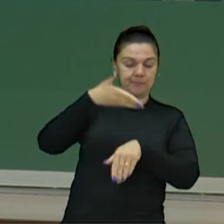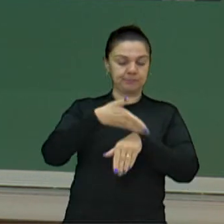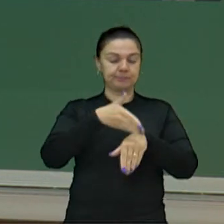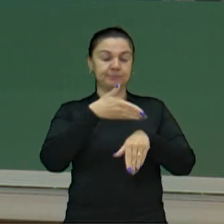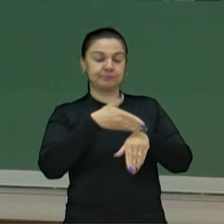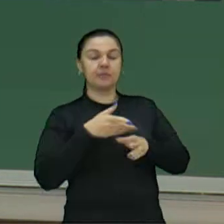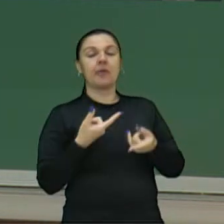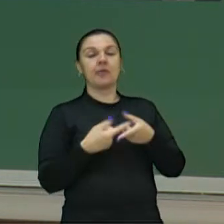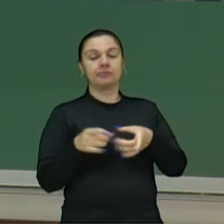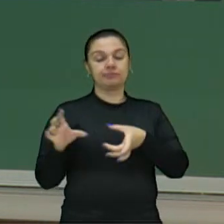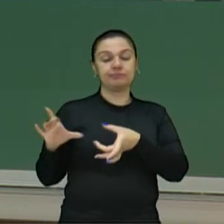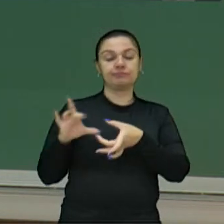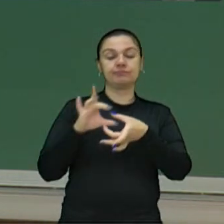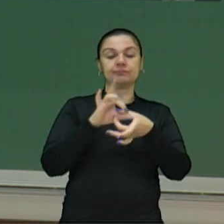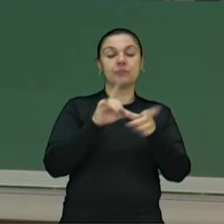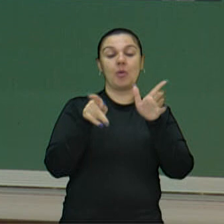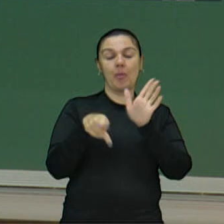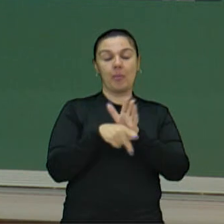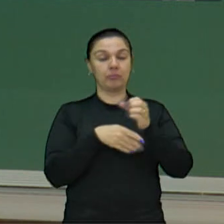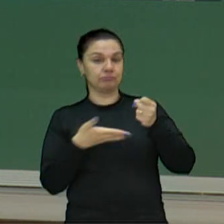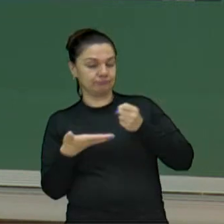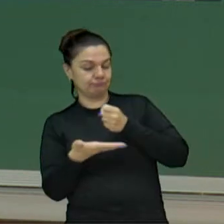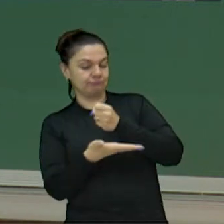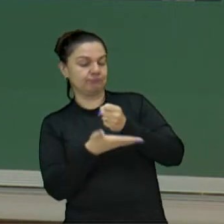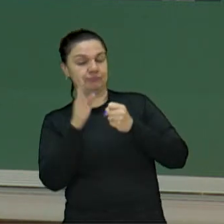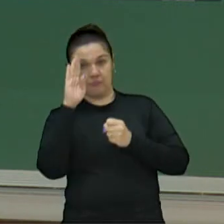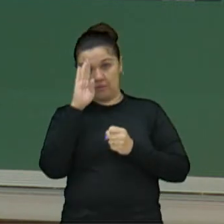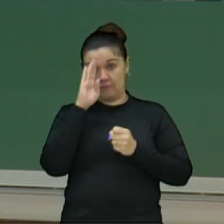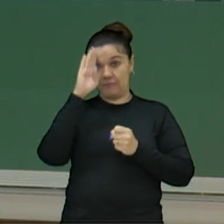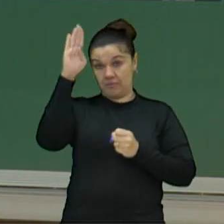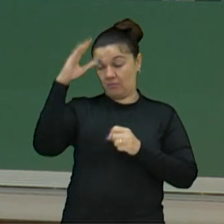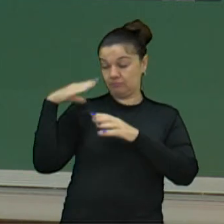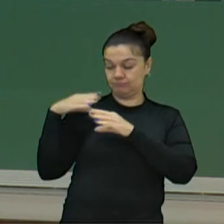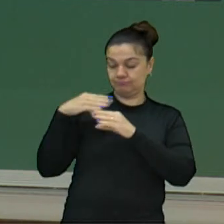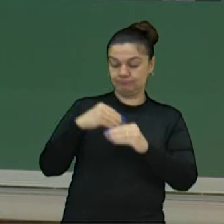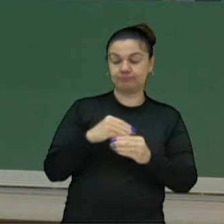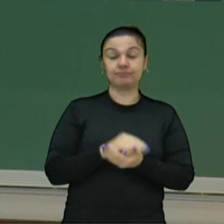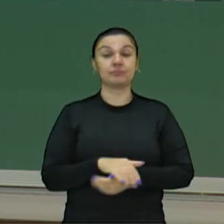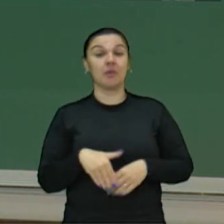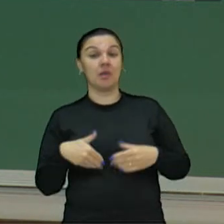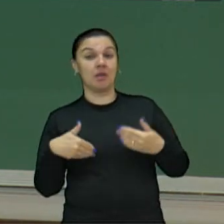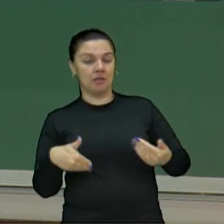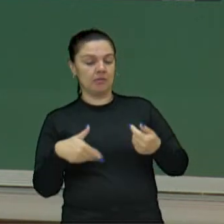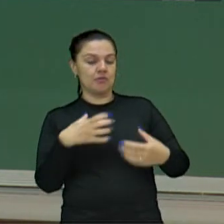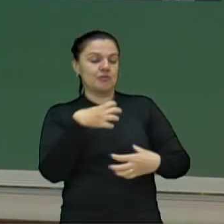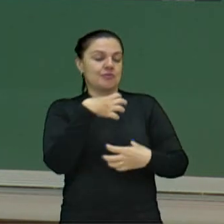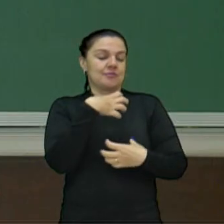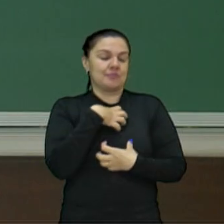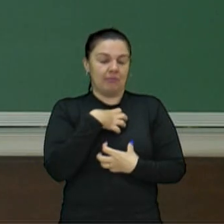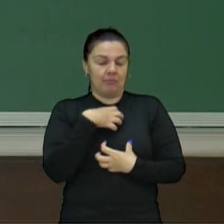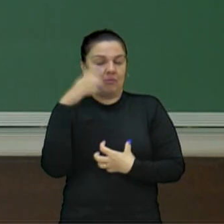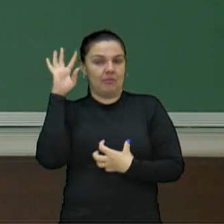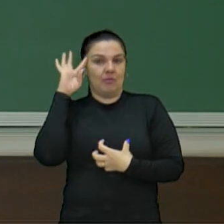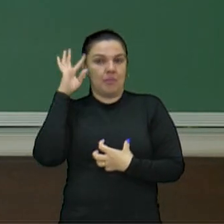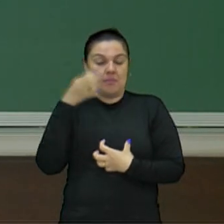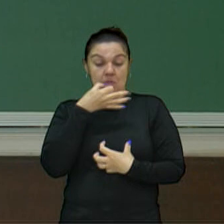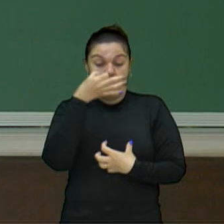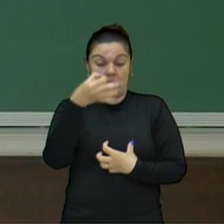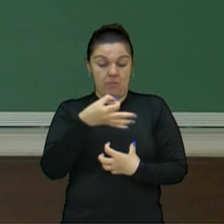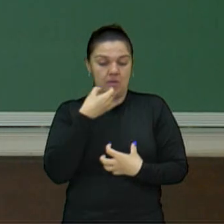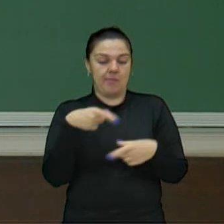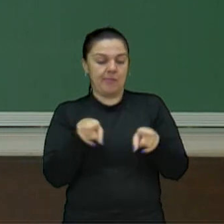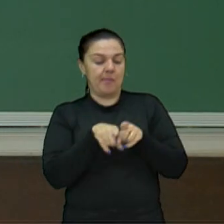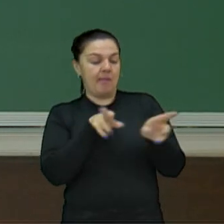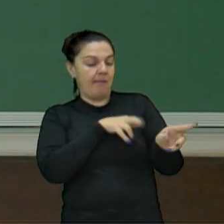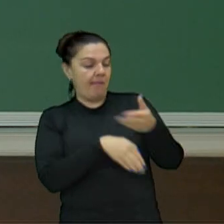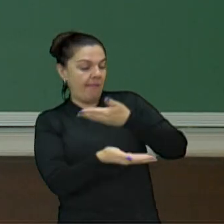práticas se apoiam nessas estruturas fundamentais do saber. Então, a nossa forma de pensar e de se relacionar com